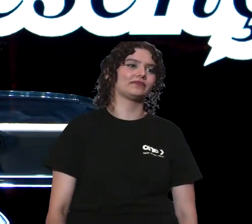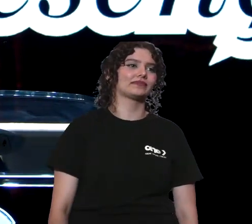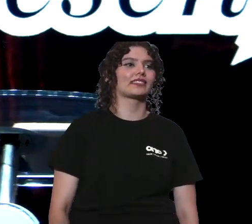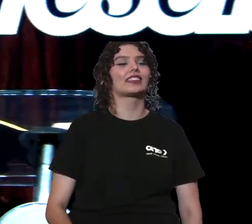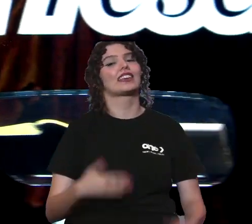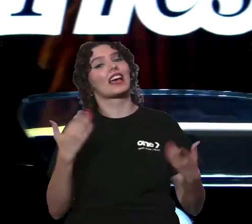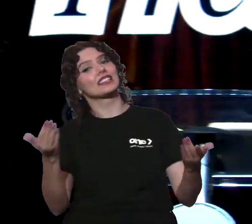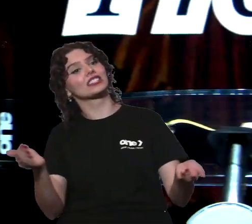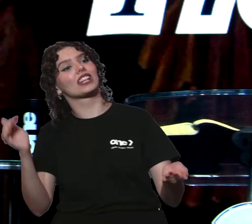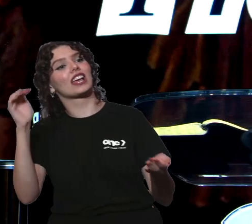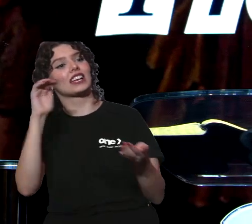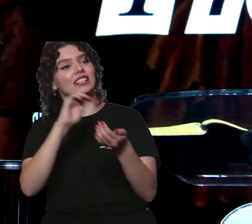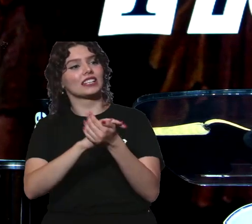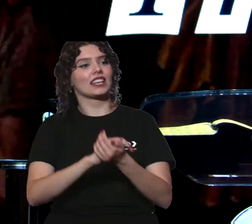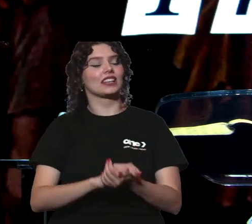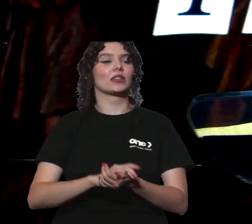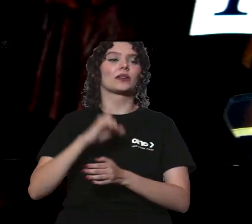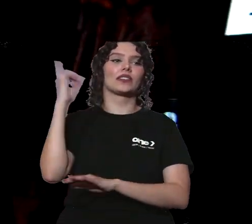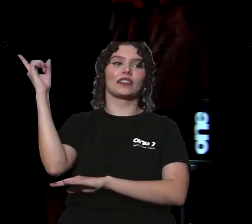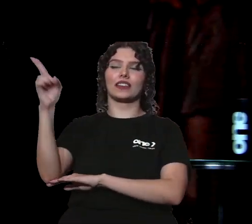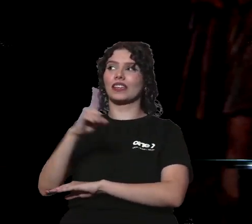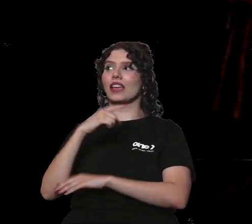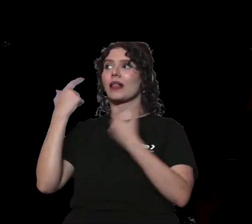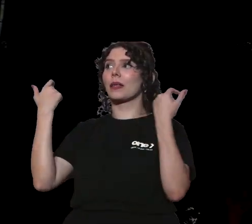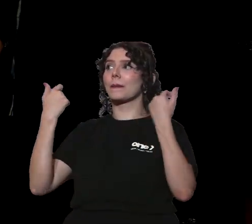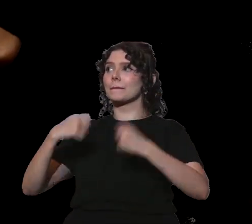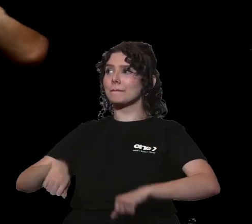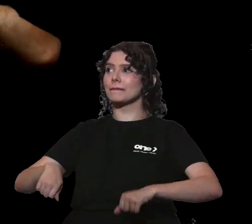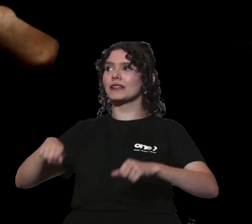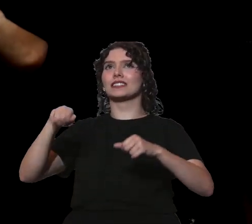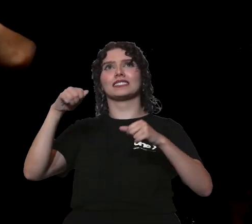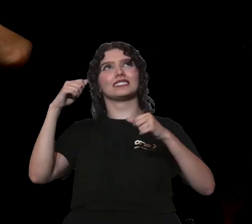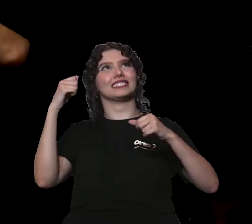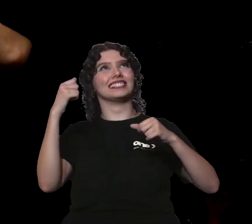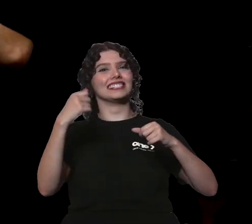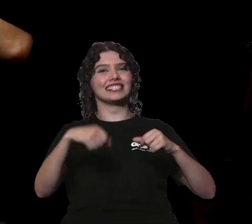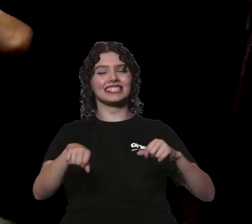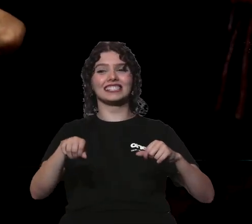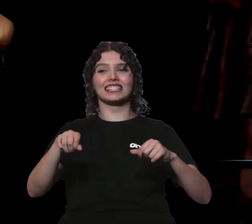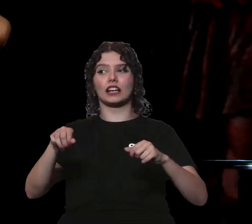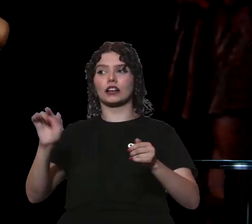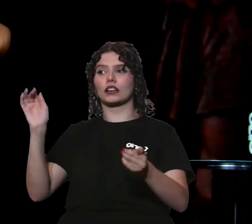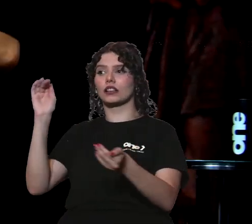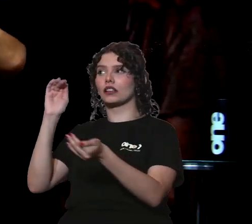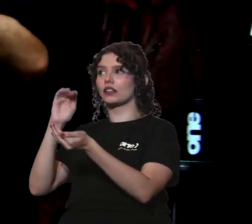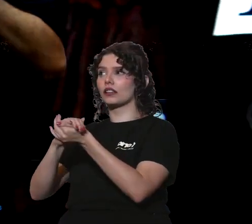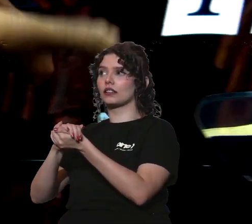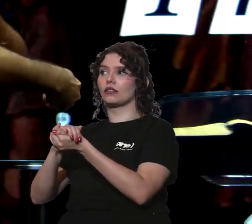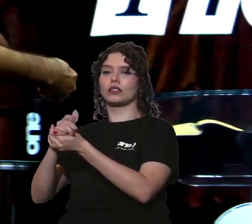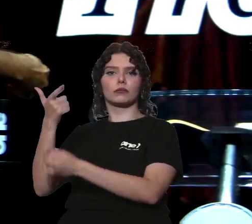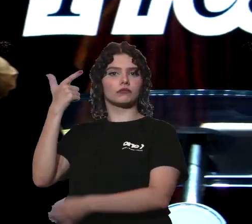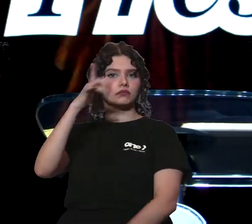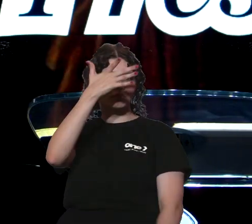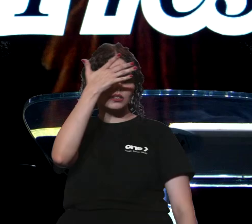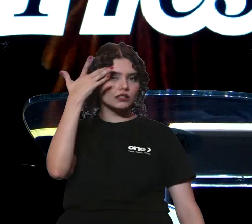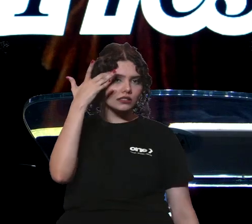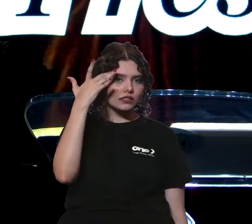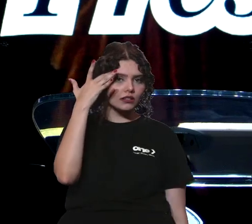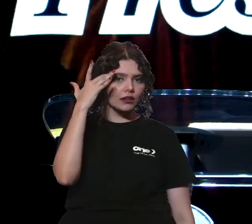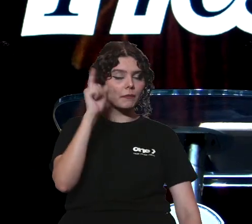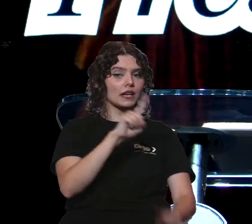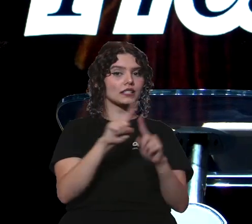estando casada com Davi, é obrigada pelo pai, que queria matar o homem que ela amava, a casar com outro